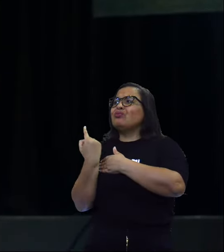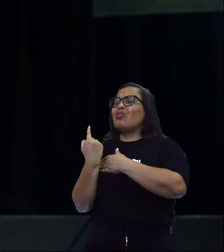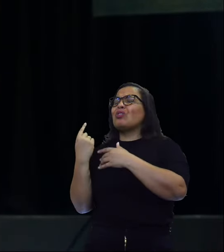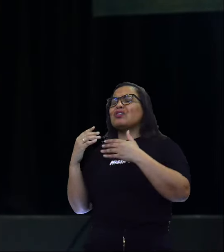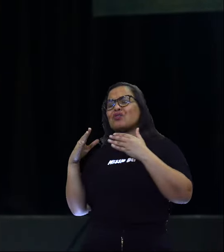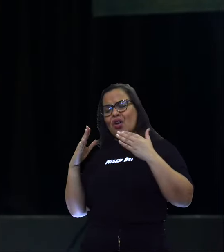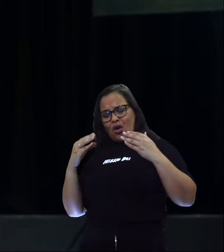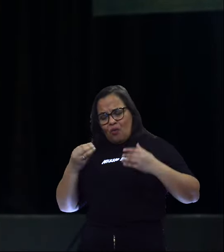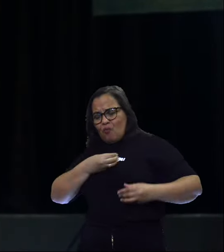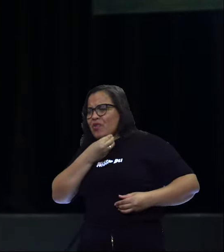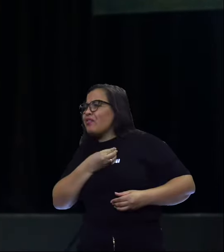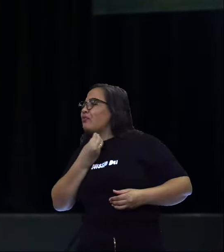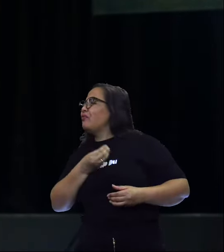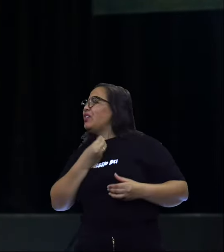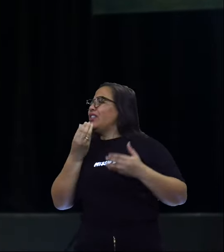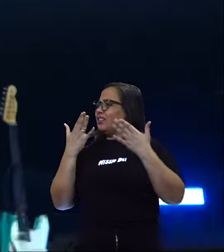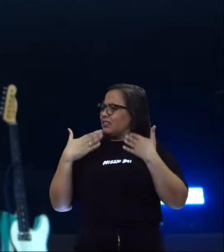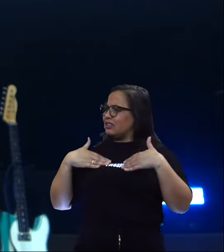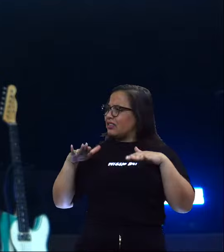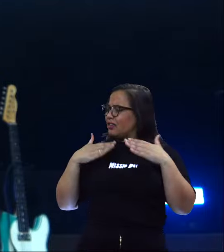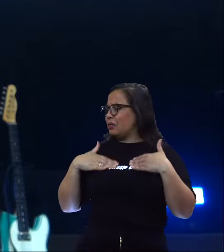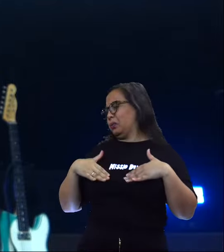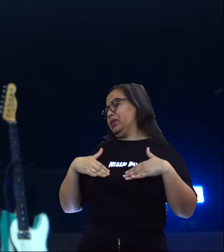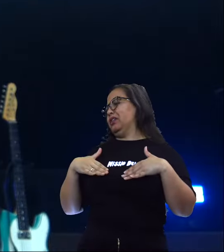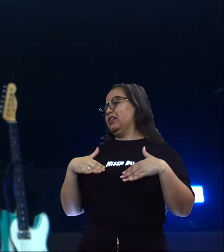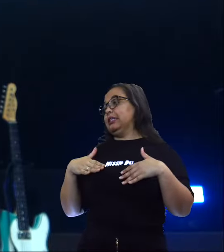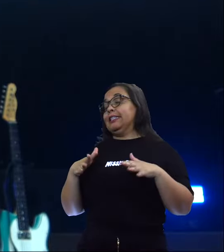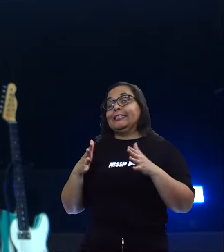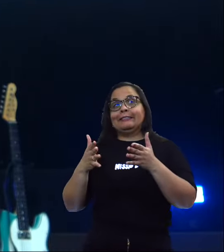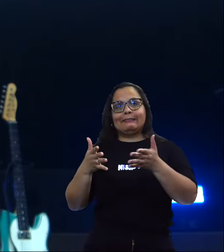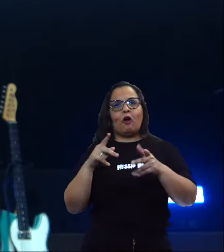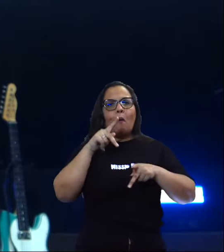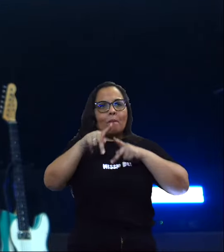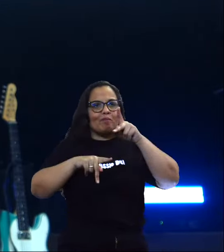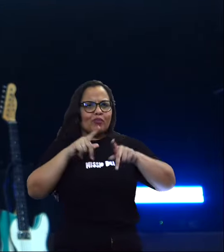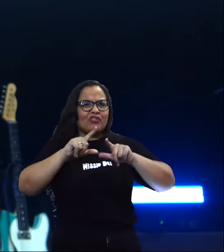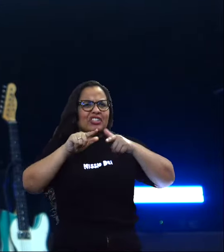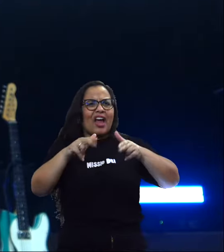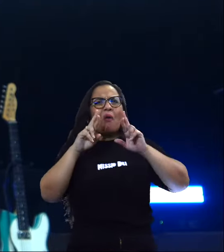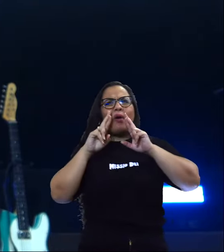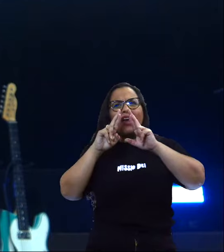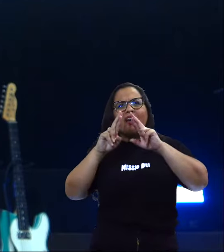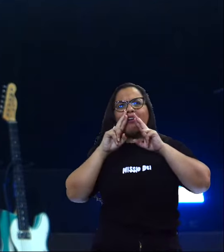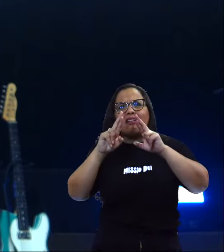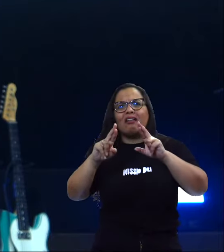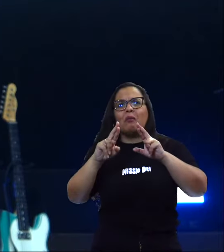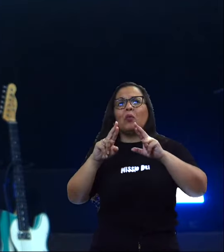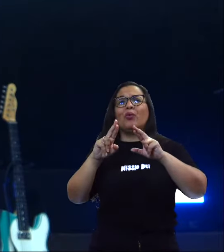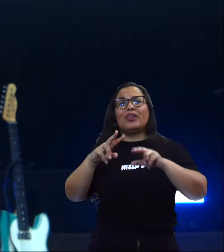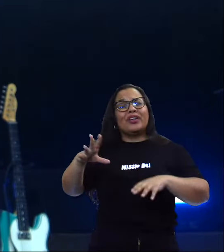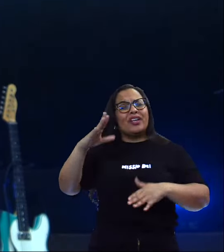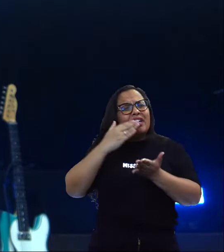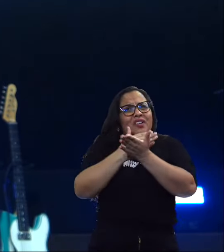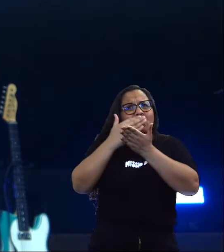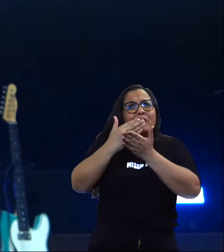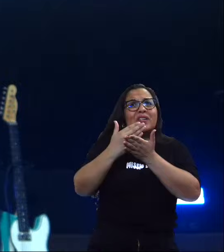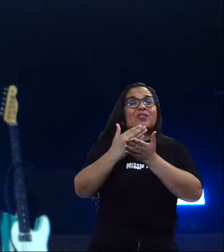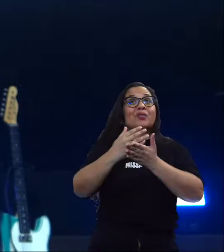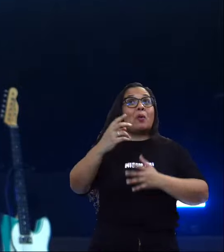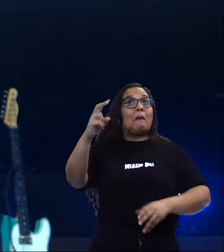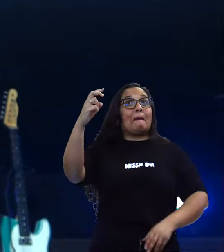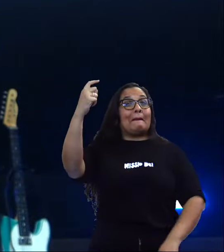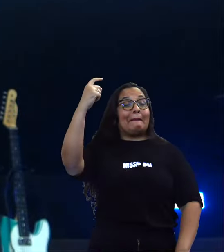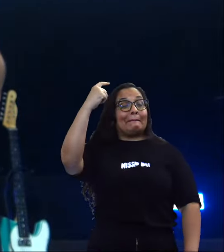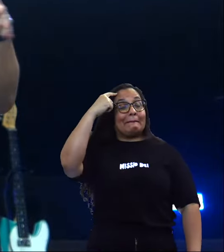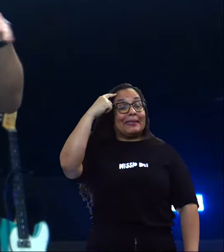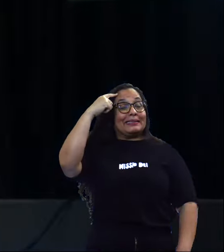brincadeira. O pessoal do futebol já fica bravo depois. Mas eu conheço muita gente que vive no passado. E aqui nesse texto que está mostrando aqui o povo